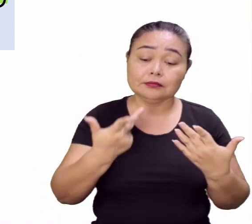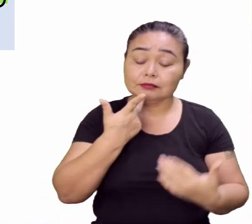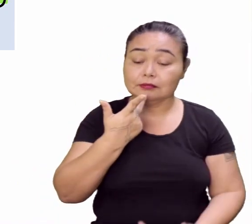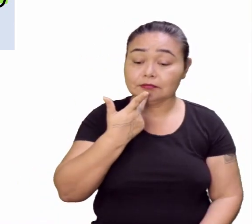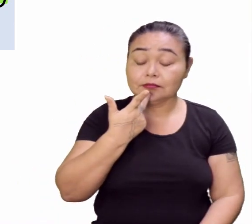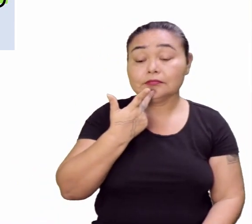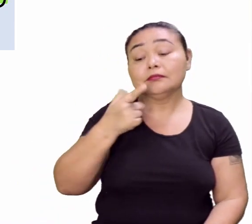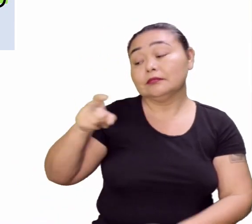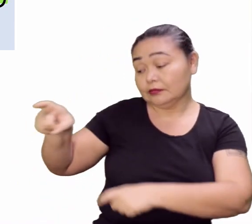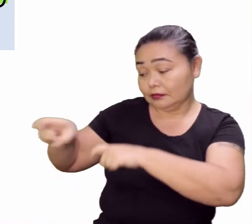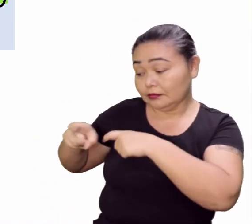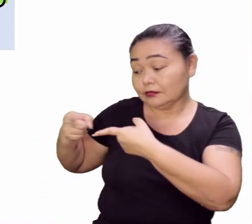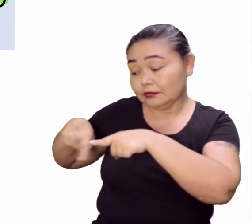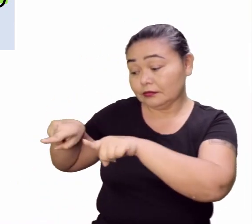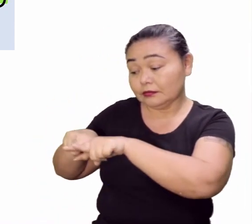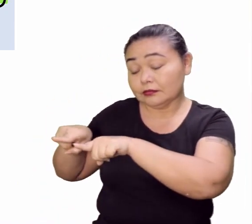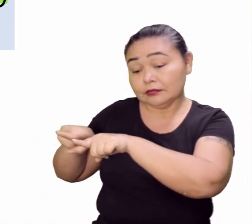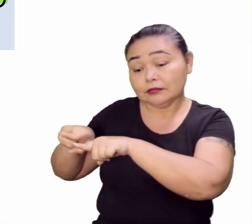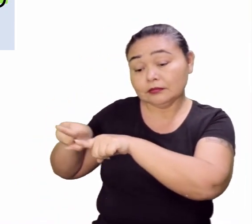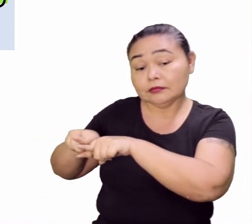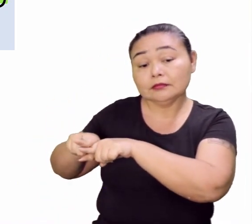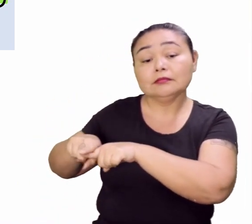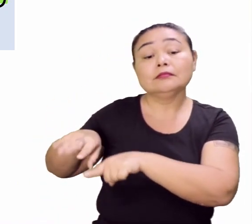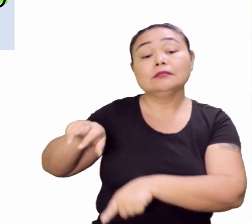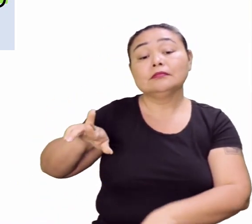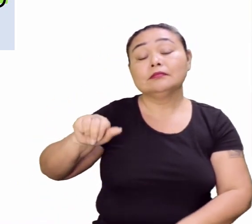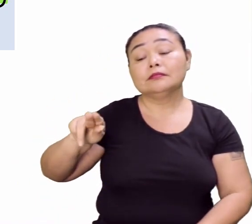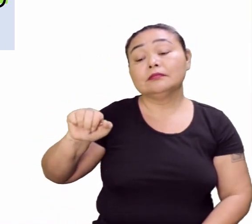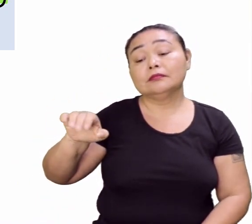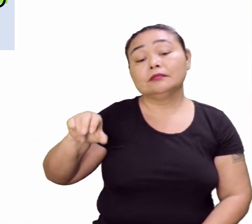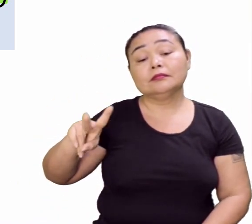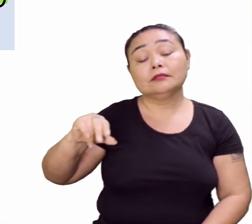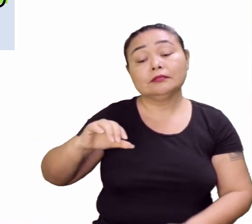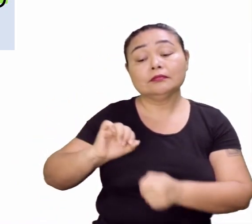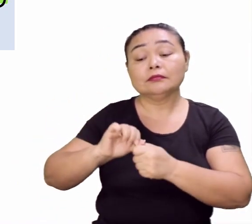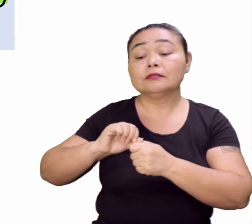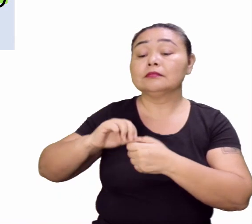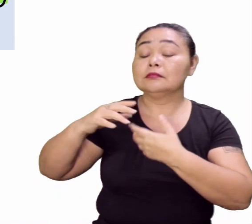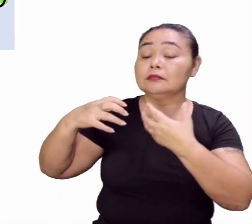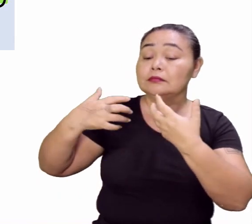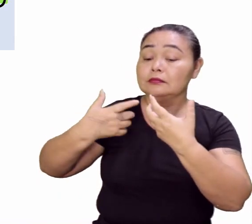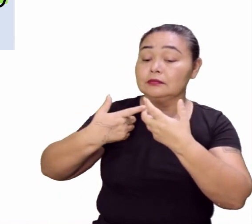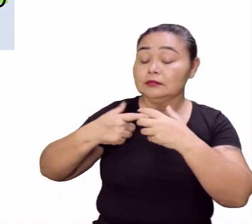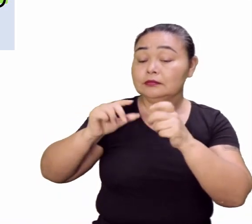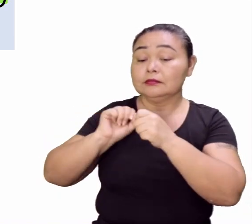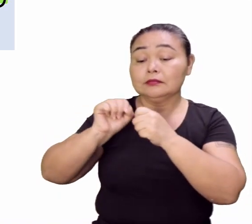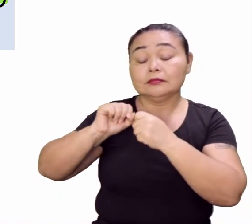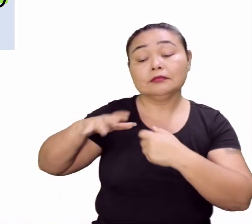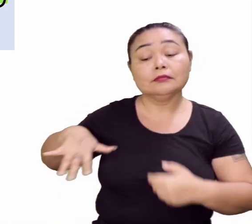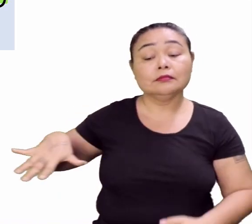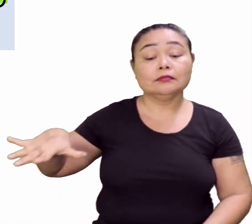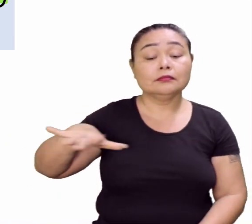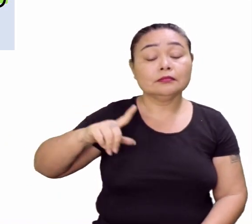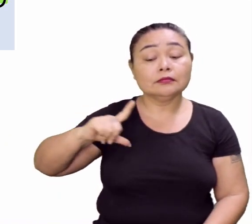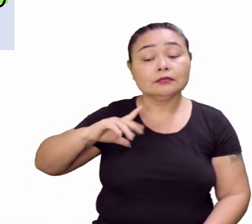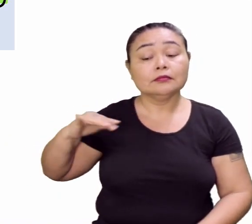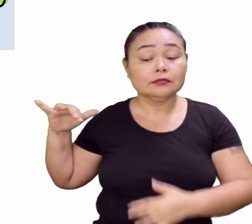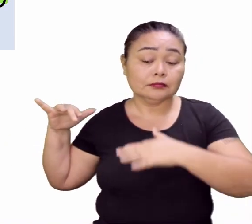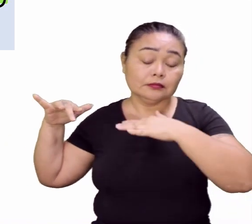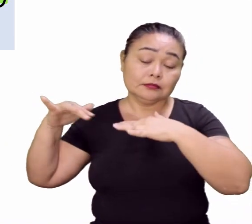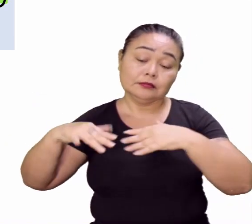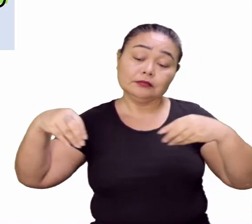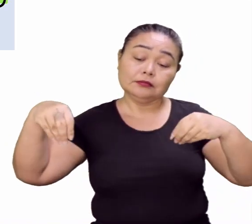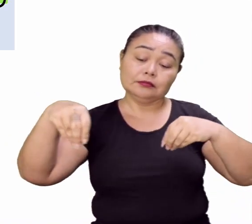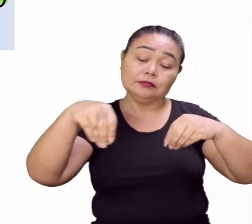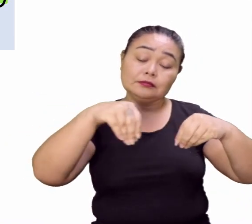lá no campo também ocorreram os fatores repulsivos, como a mecanização do campo, como a questão da concentração de